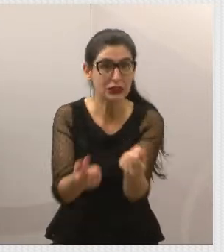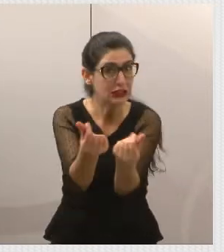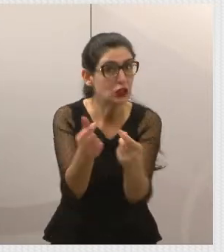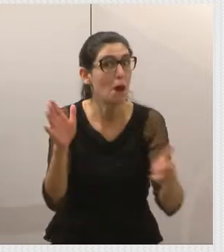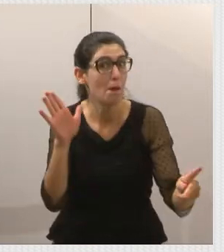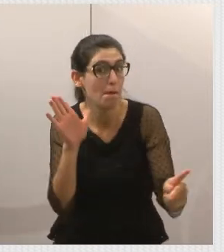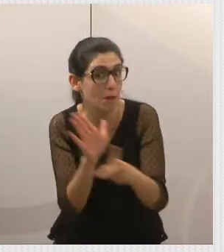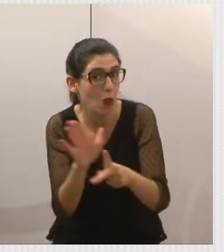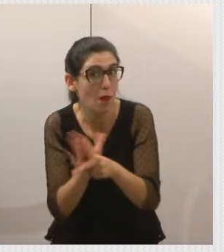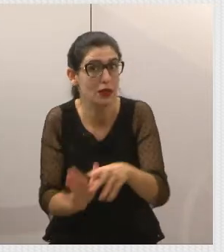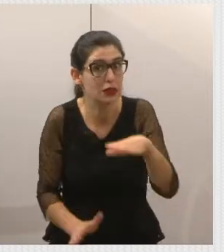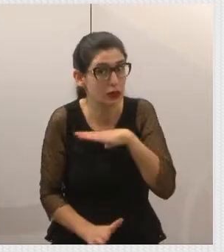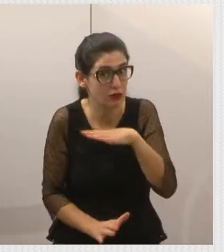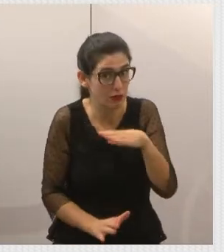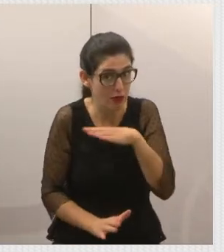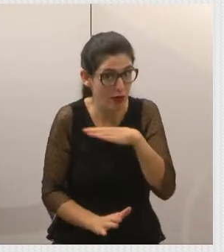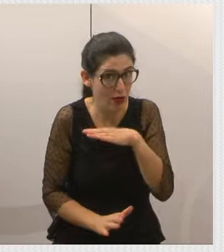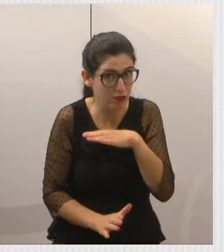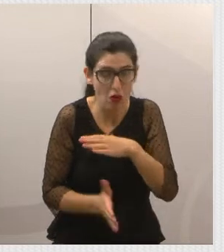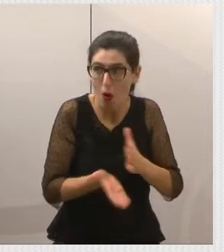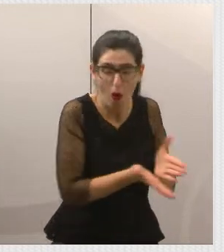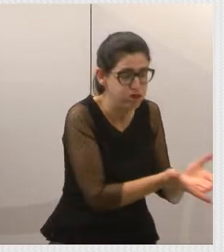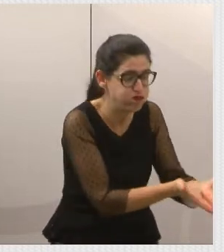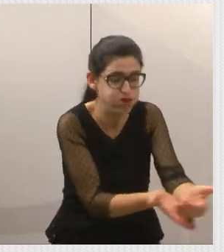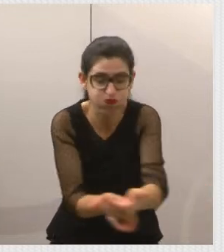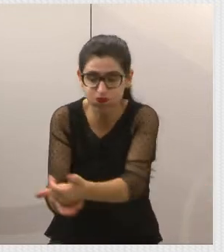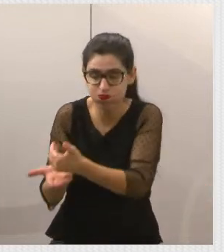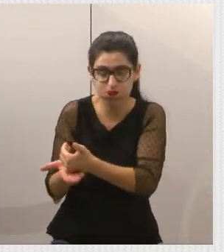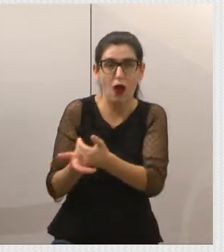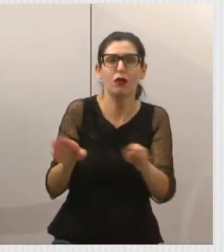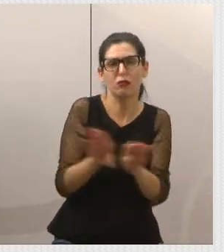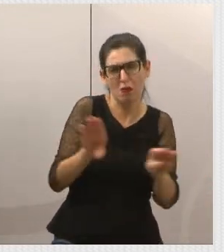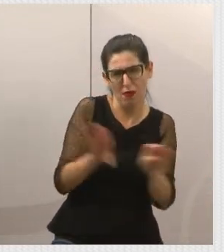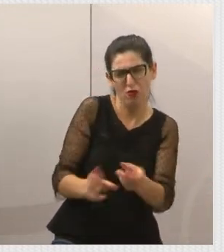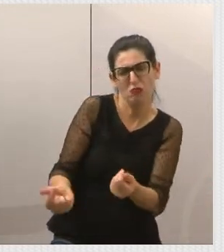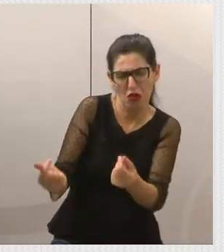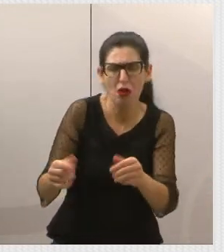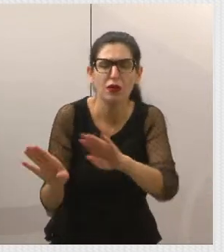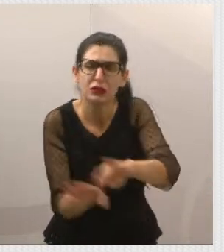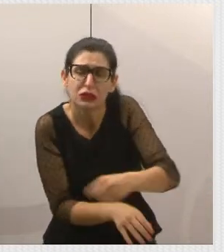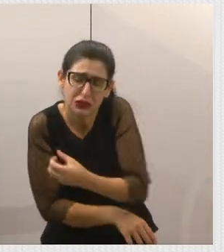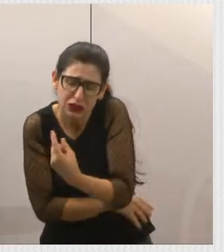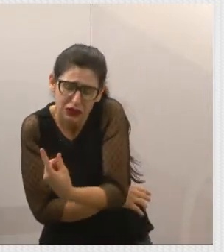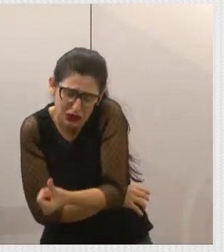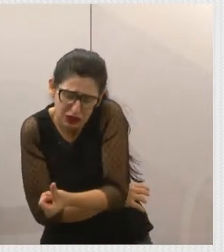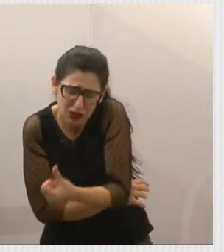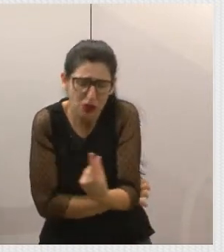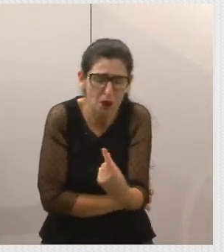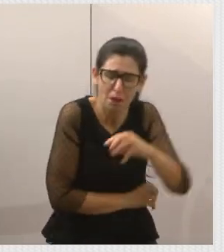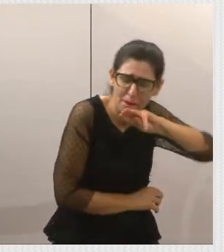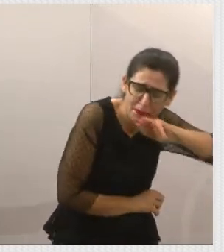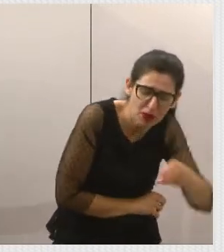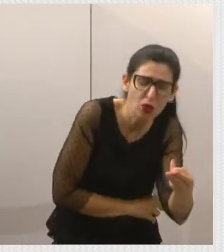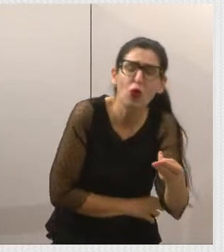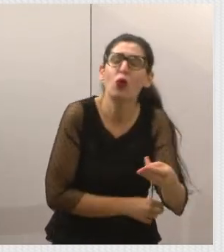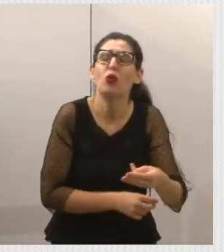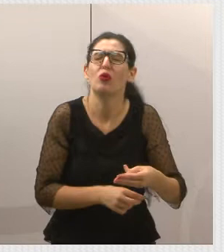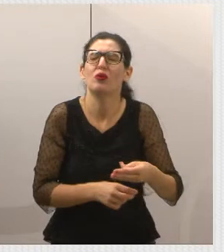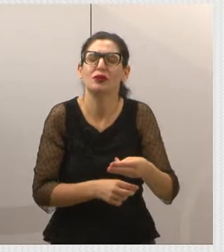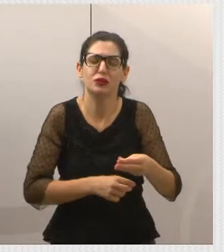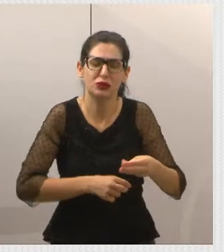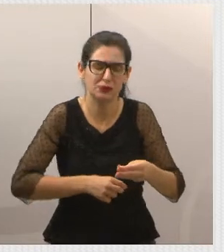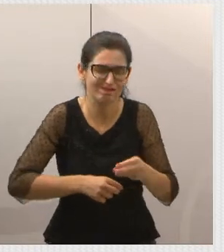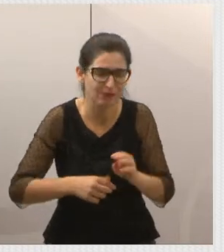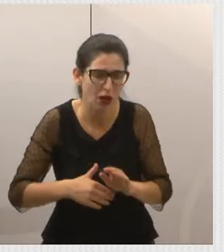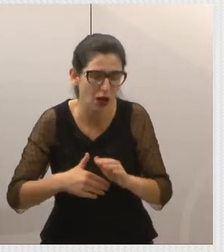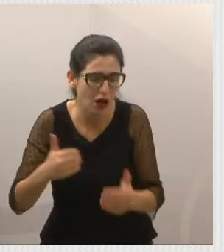as transferências também, sendo que o destaque 61 milhões para manutenção de hospitais, subvenções de hospitais,